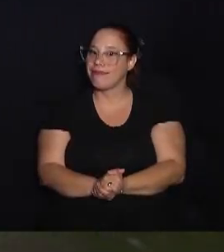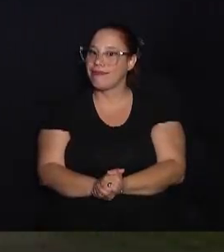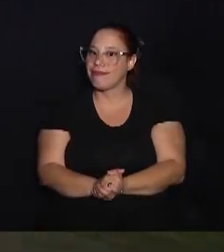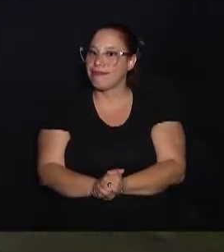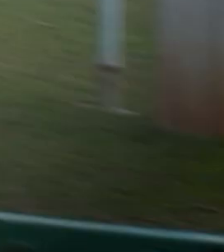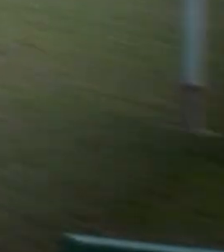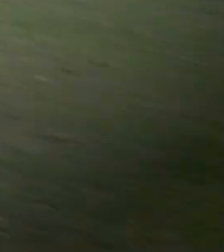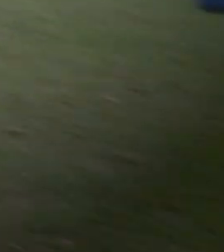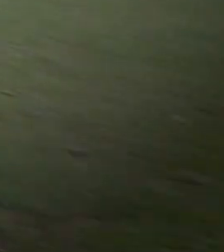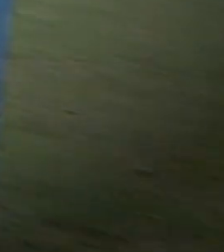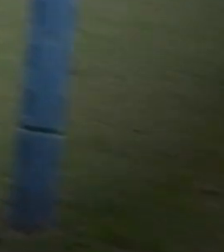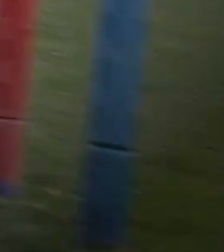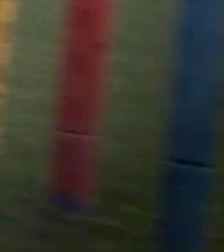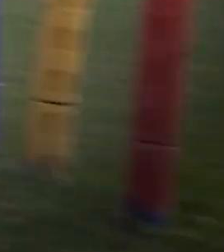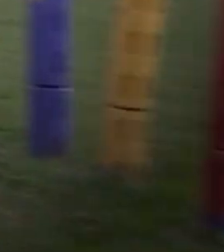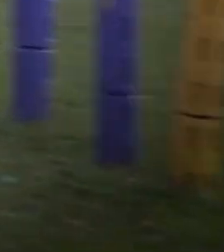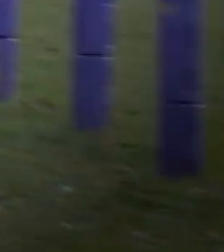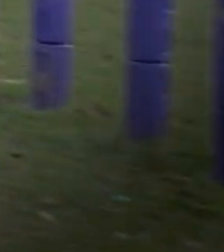Campinas